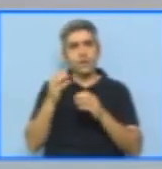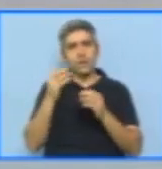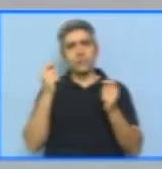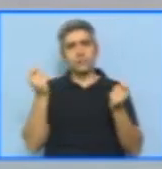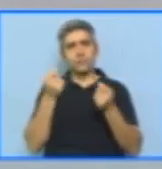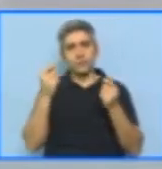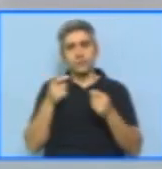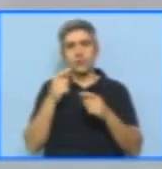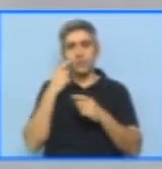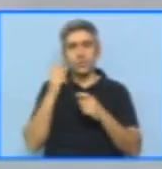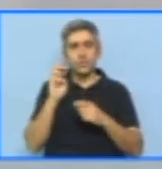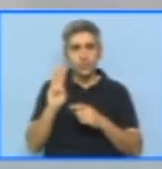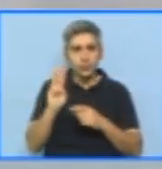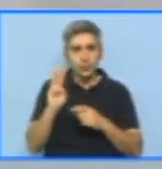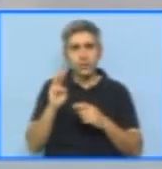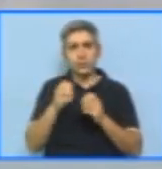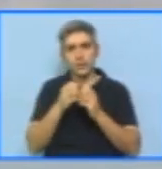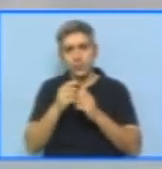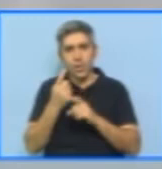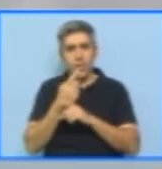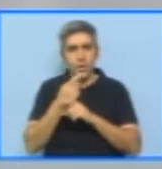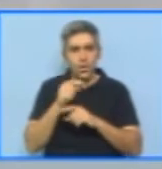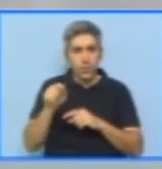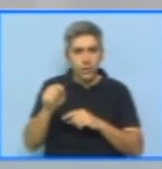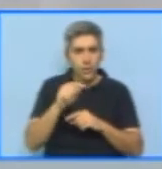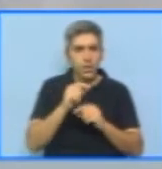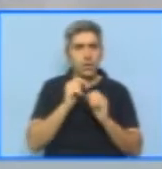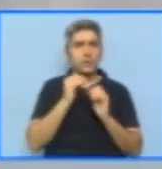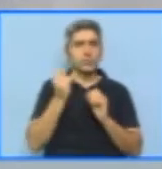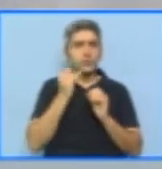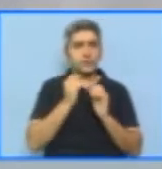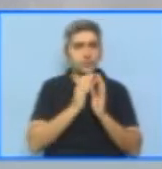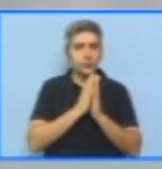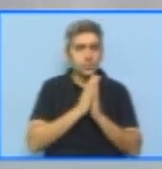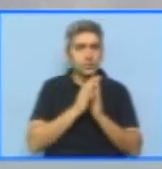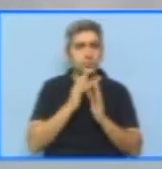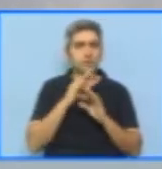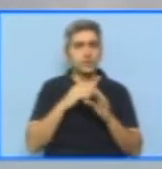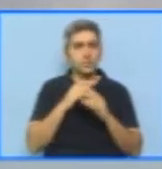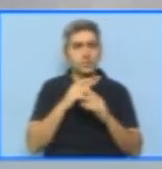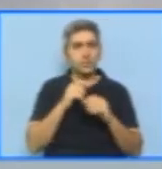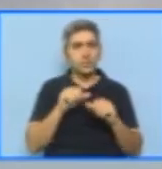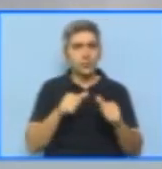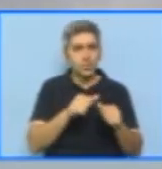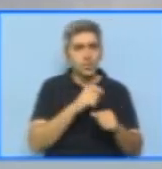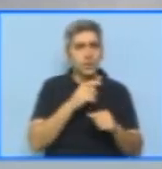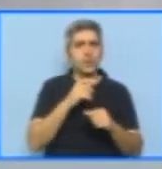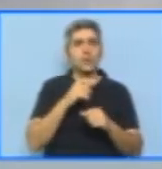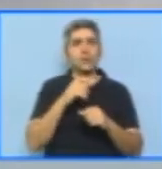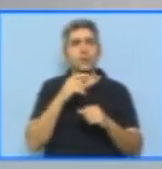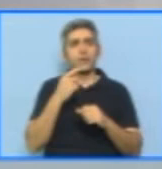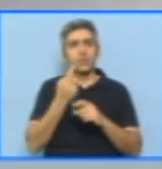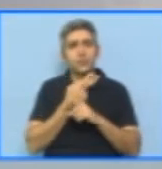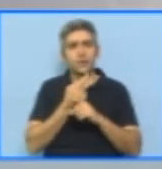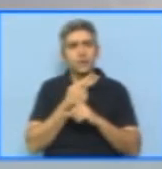andaram à procura dos escoteiros e das suas vivências. As instituições religiosas fizeram-nos com os seus. A mancha do eu acredito era fabulosa. E, portanto,